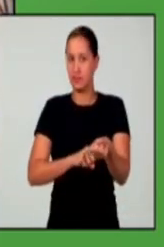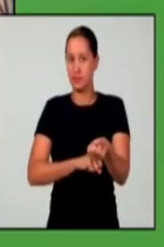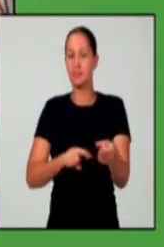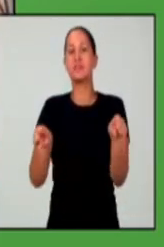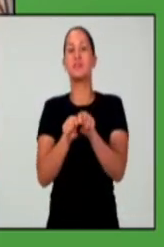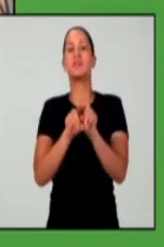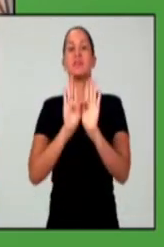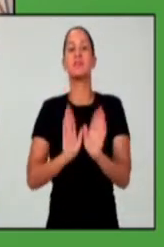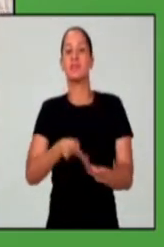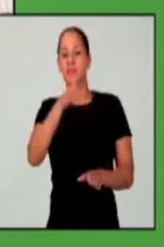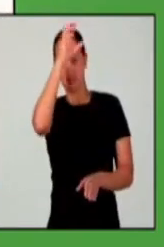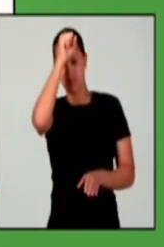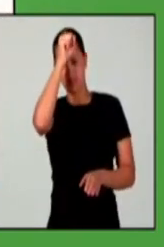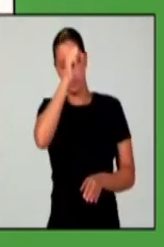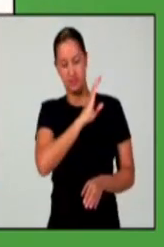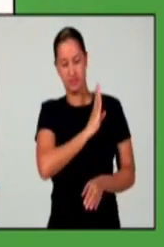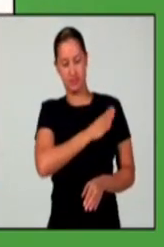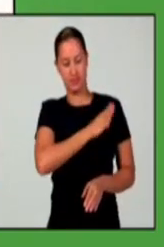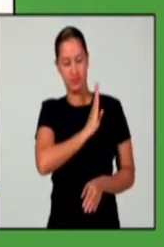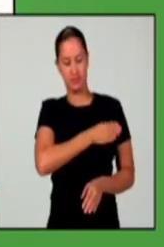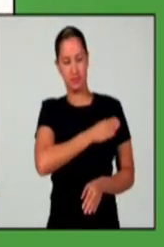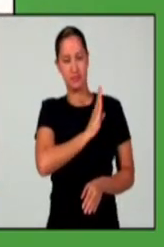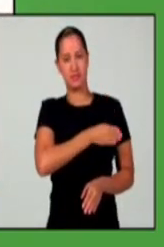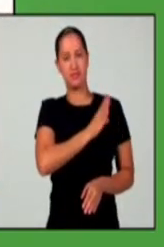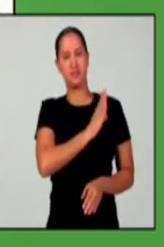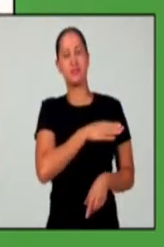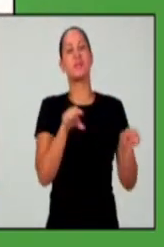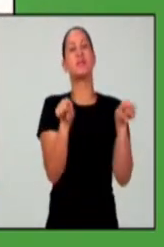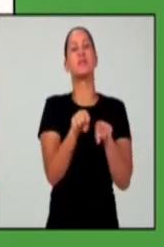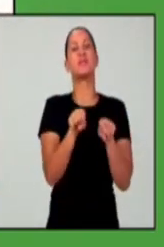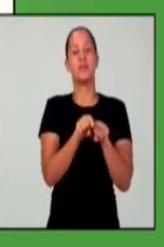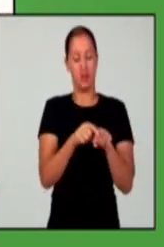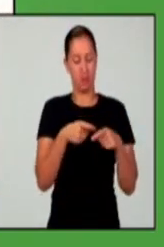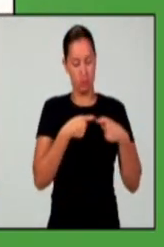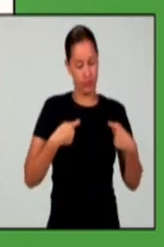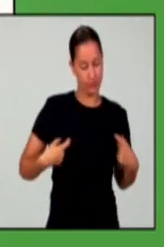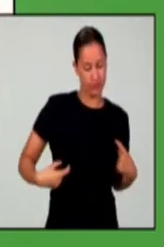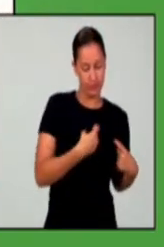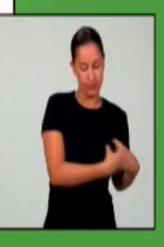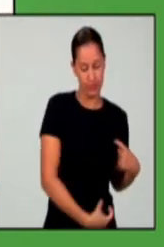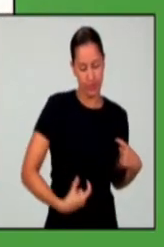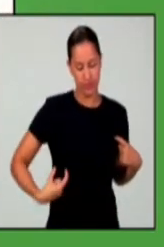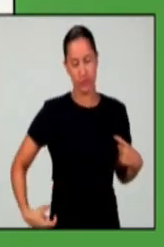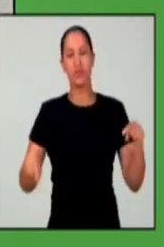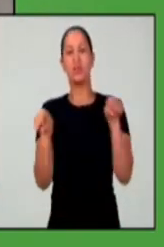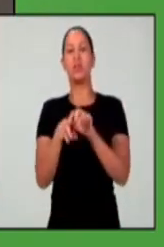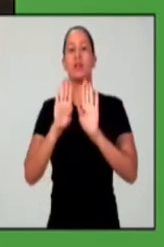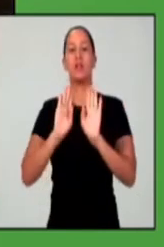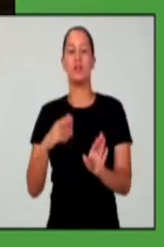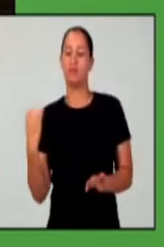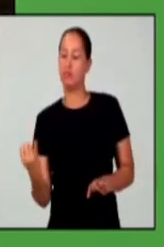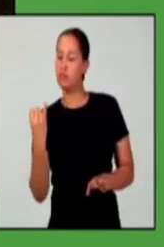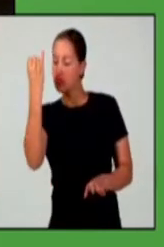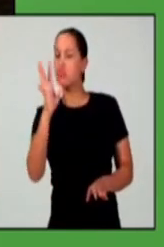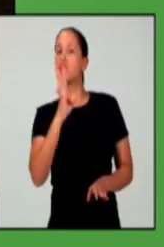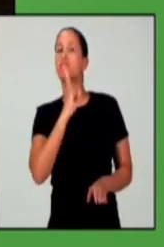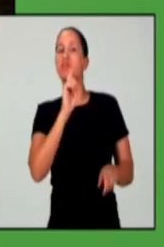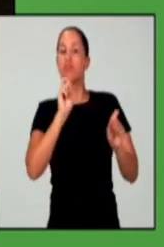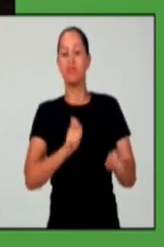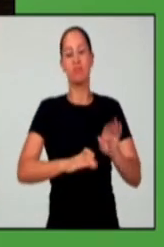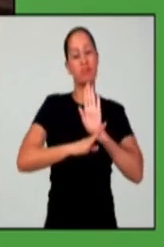cardiovascular, a importância do coração, o que são e como funcionam os vasos sanguíneos e como o conhecimento do sistema